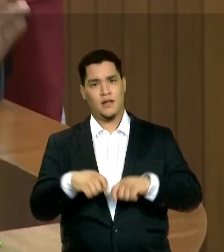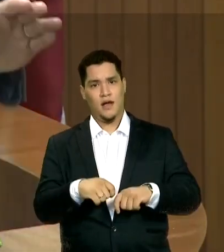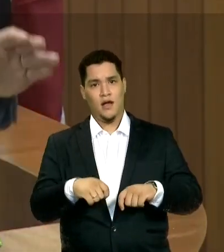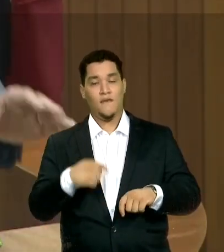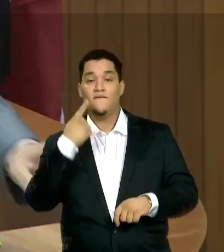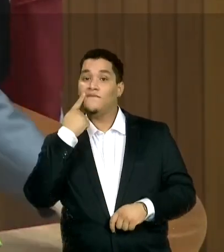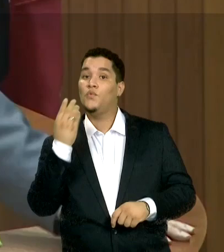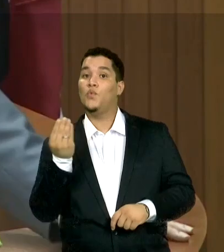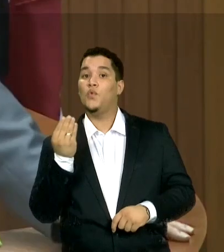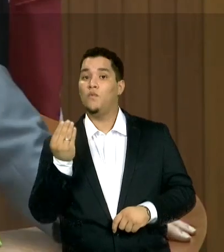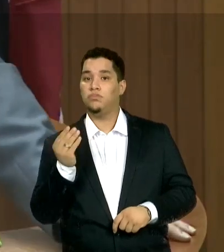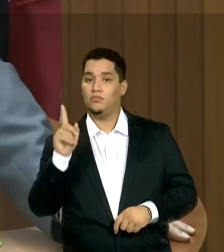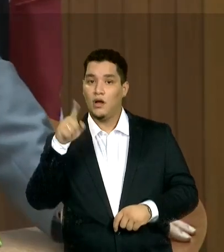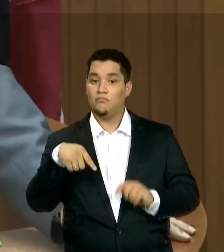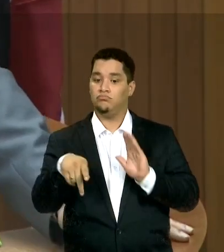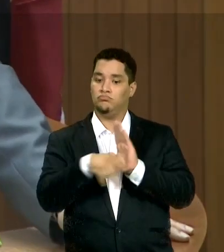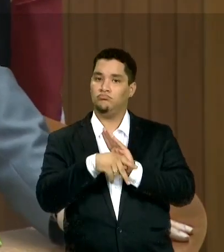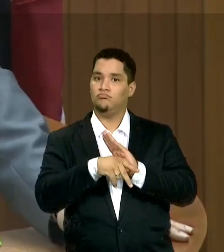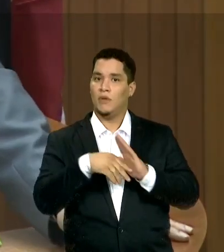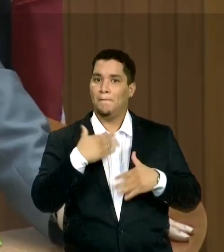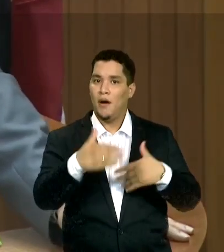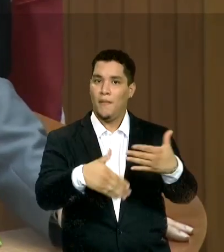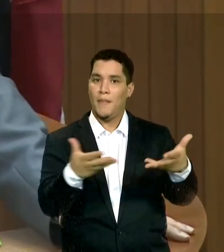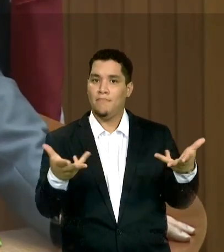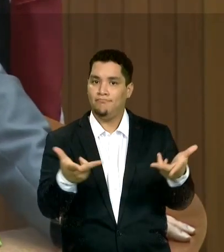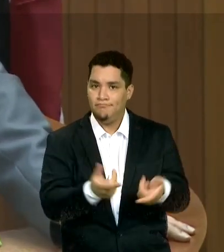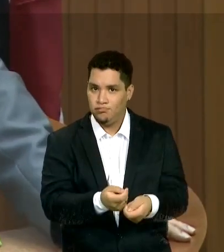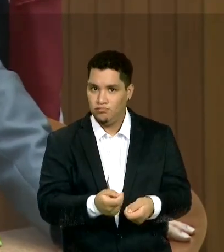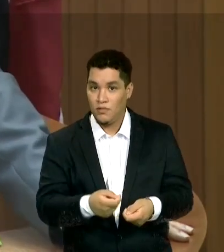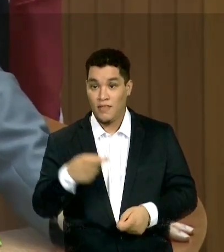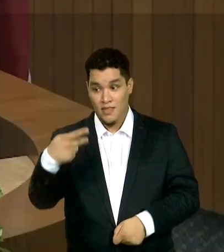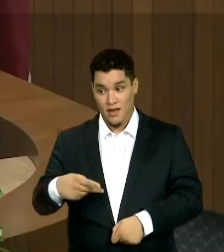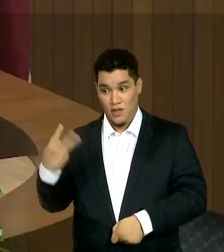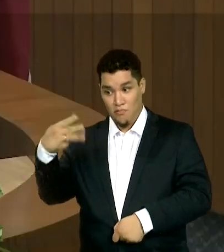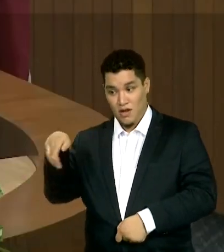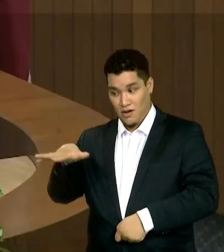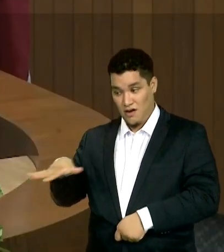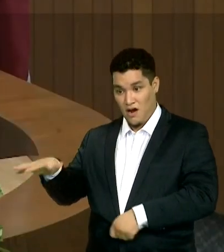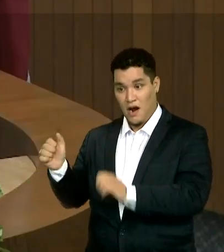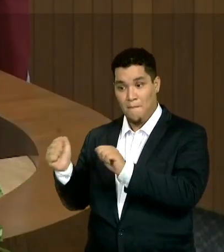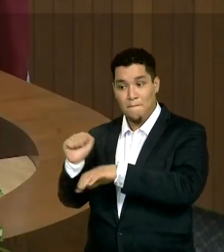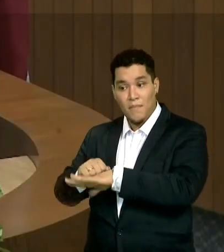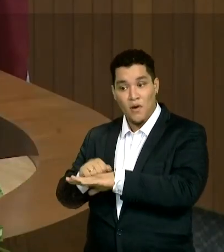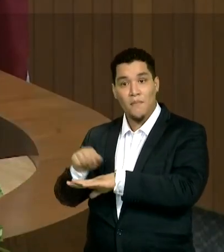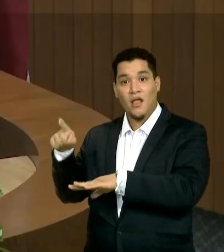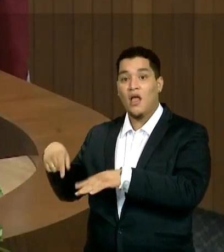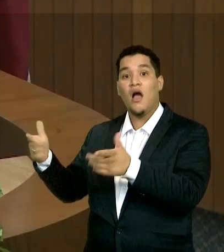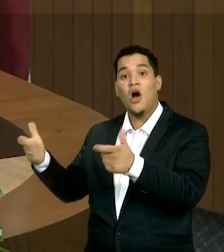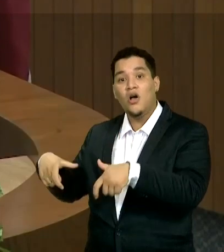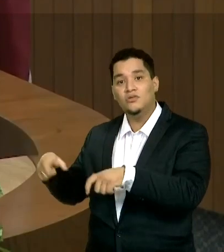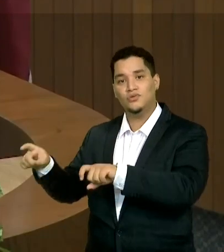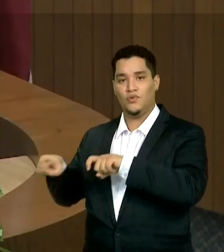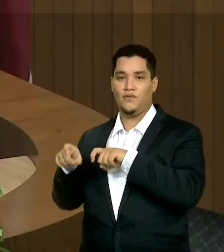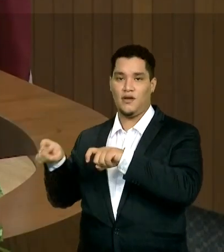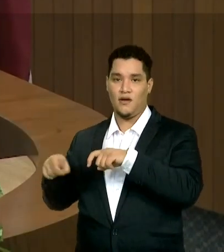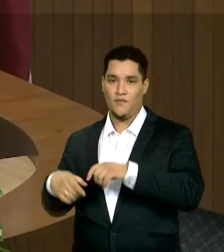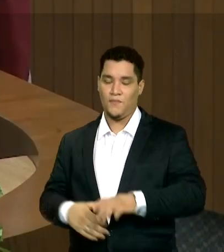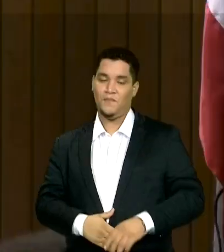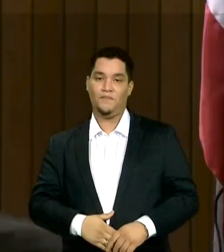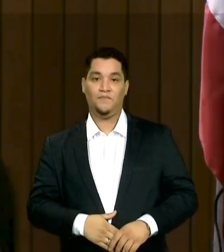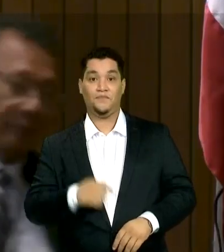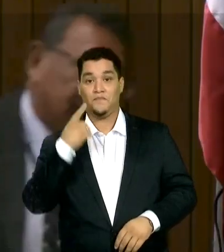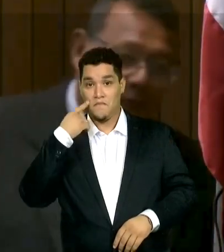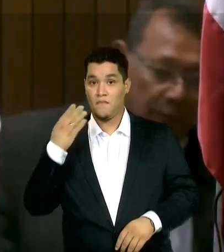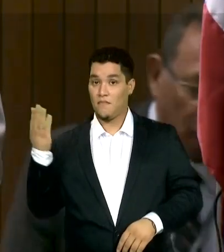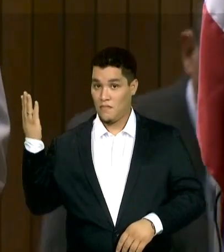vista que grande parte da pobreza do nosso Estado está na zona rural. O deputado Soldado Leite reforçou que continuará